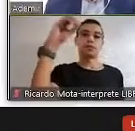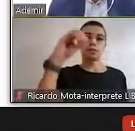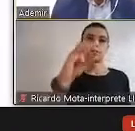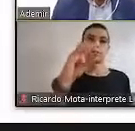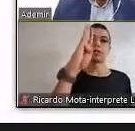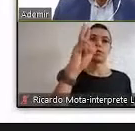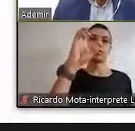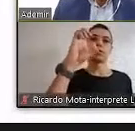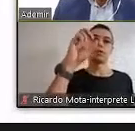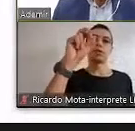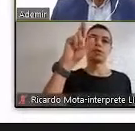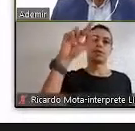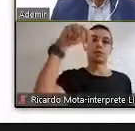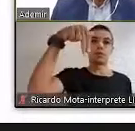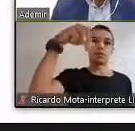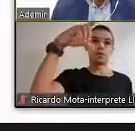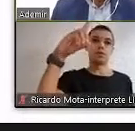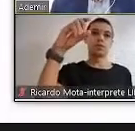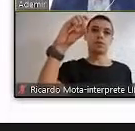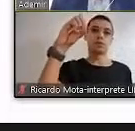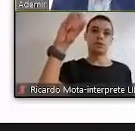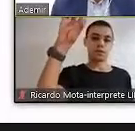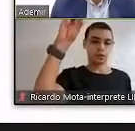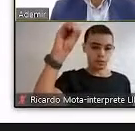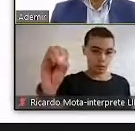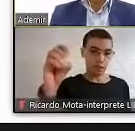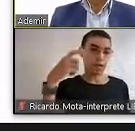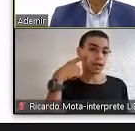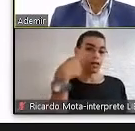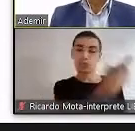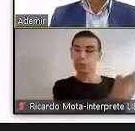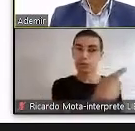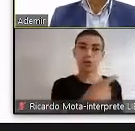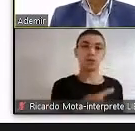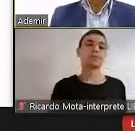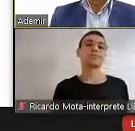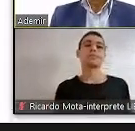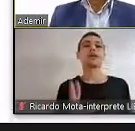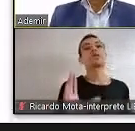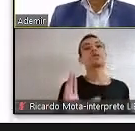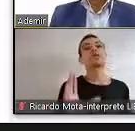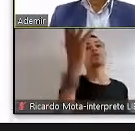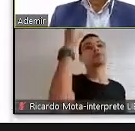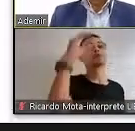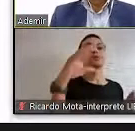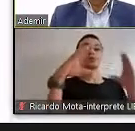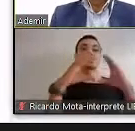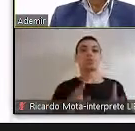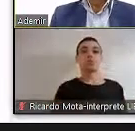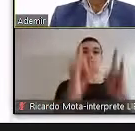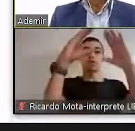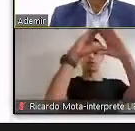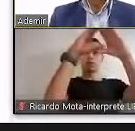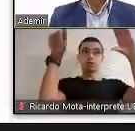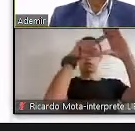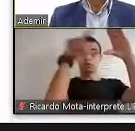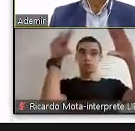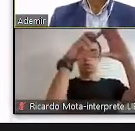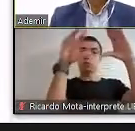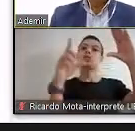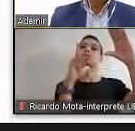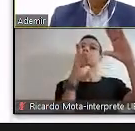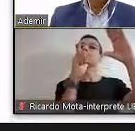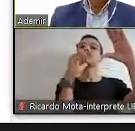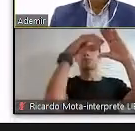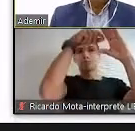onde estava ocorrendo um vazamento lá na cobertura. Aquele vazamento infiltrou